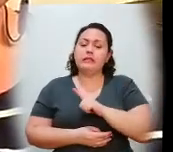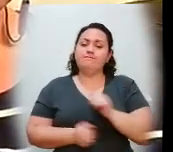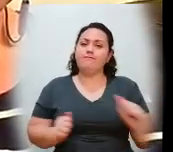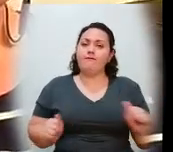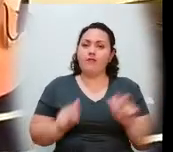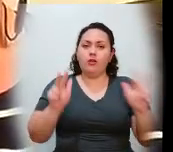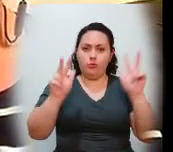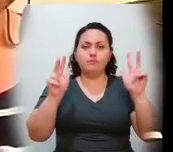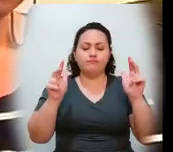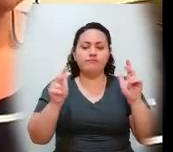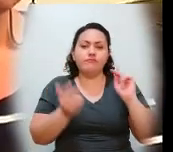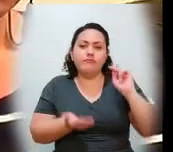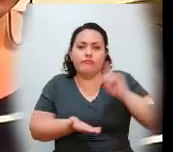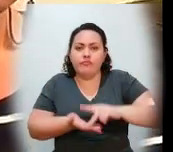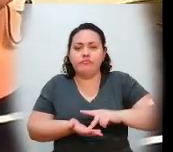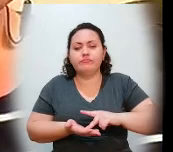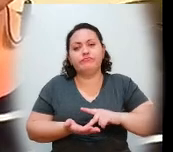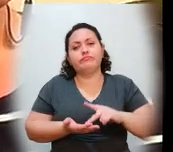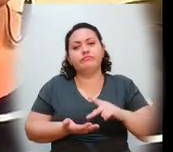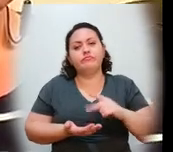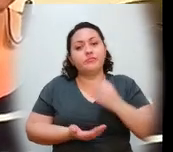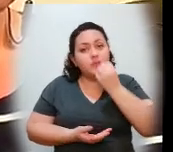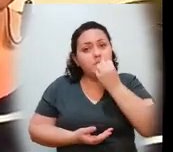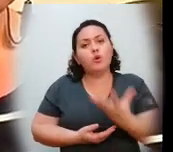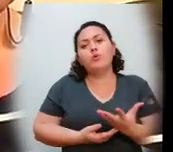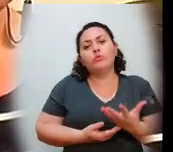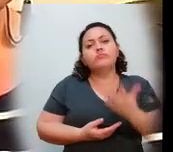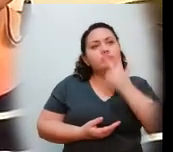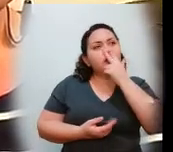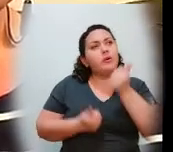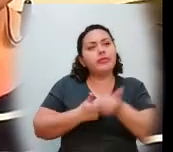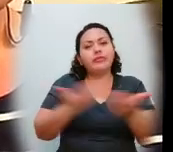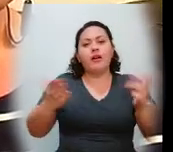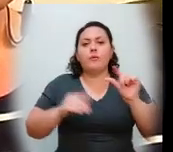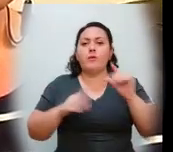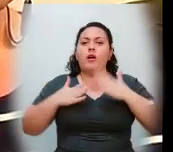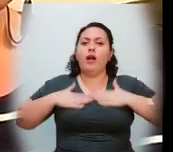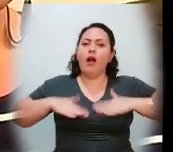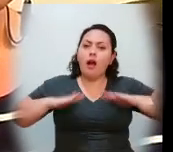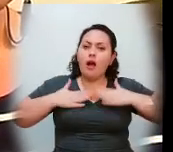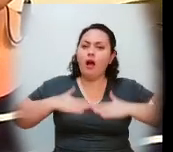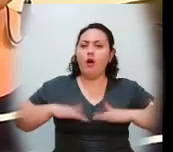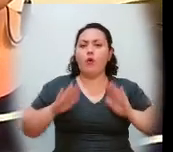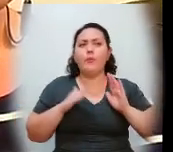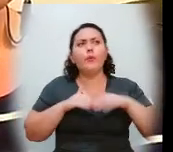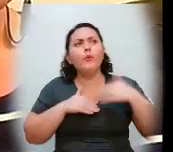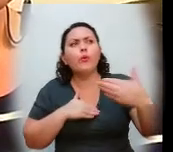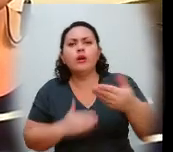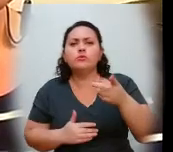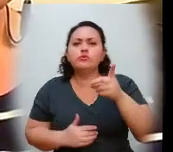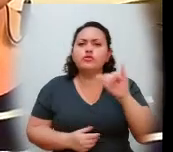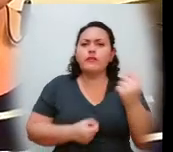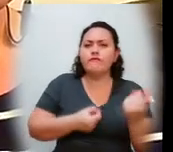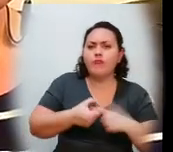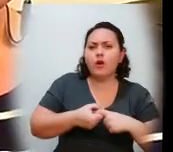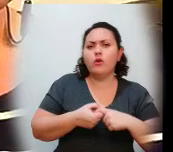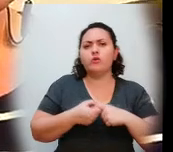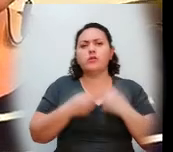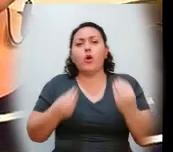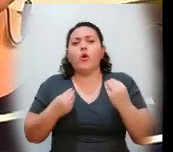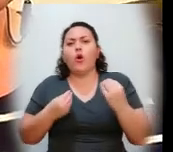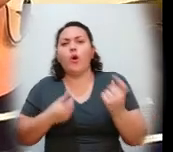nesse sentido, para acho que acalmar um pouco dessas angústias de quando que retorna, como é que vai ser